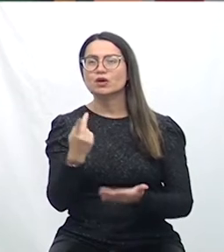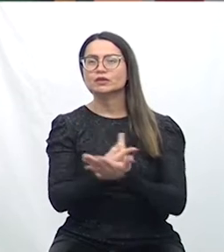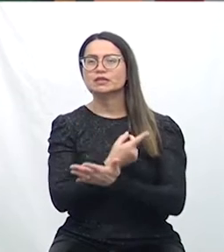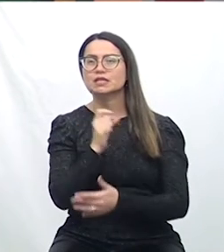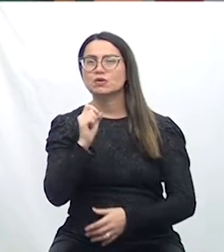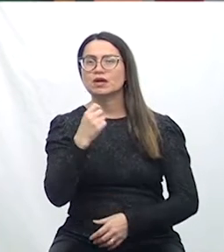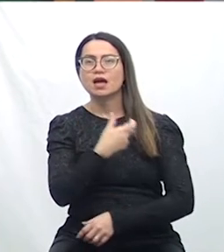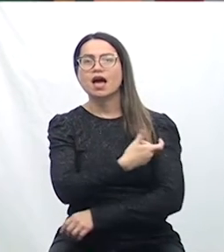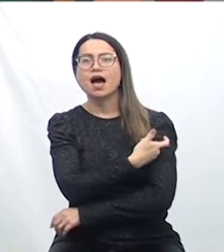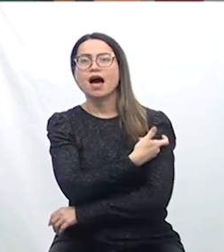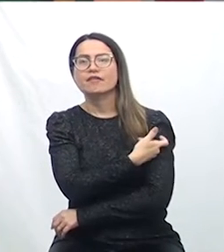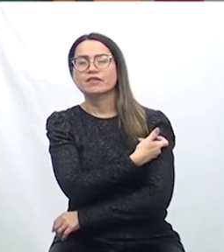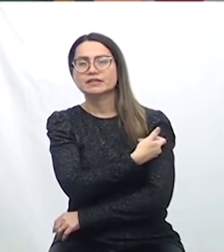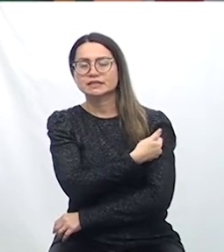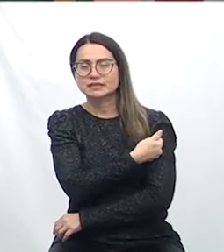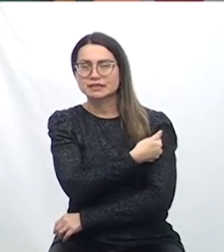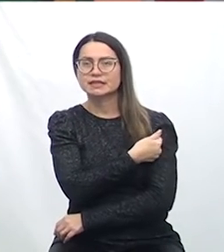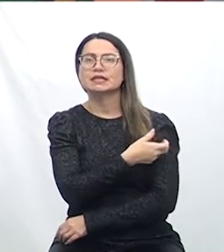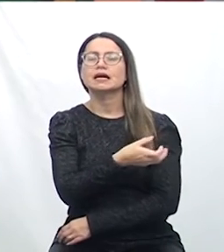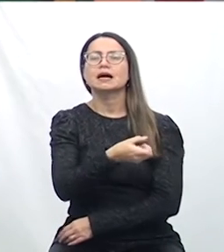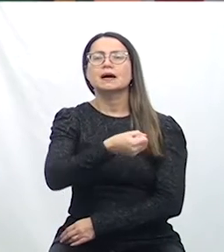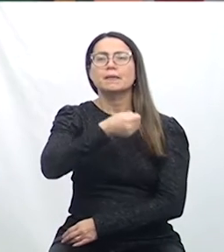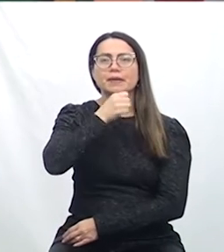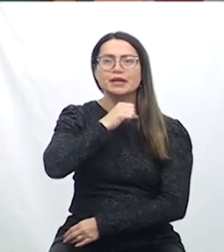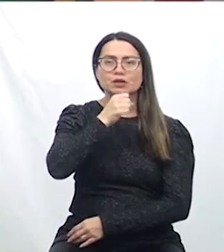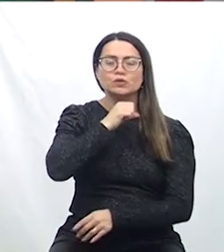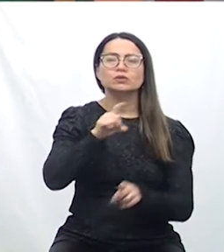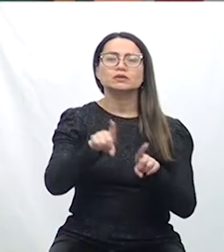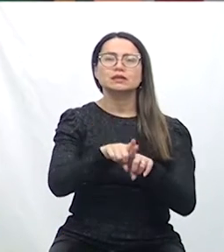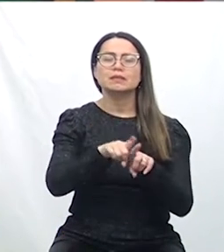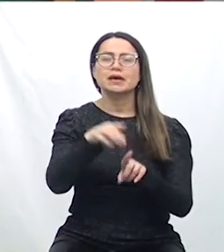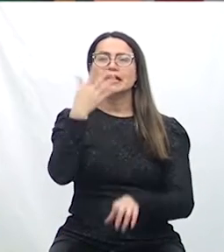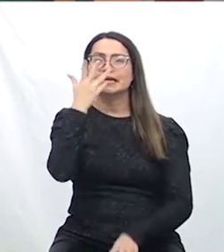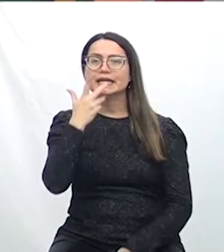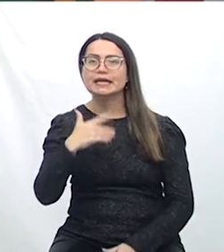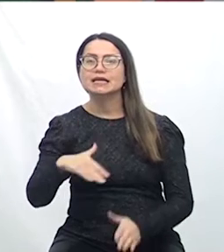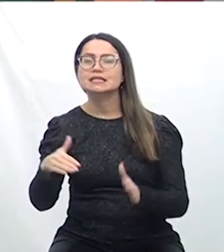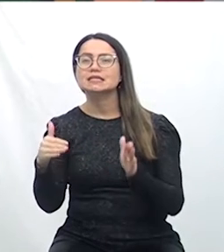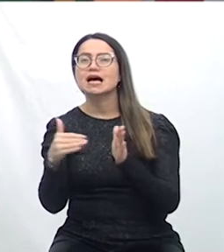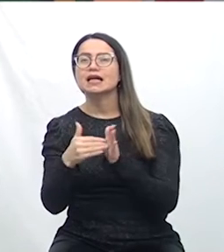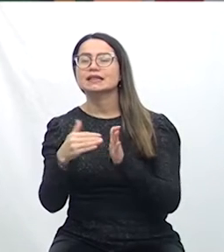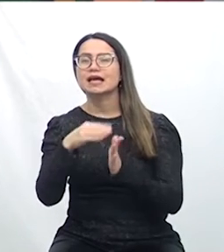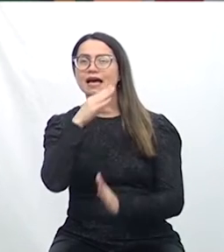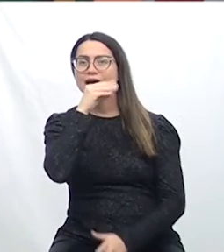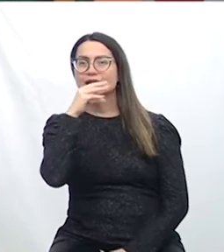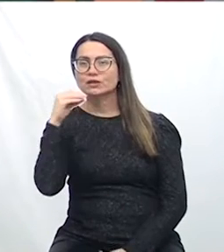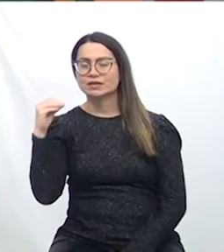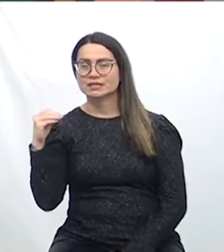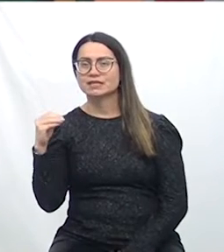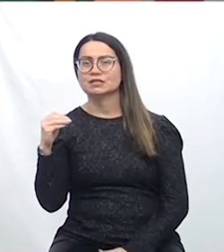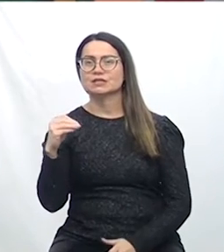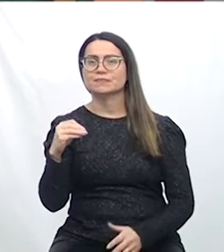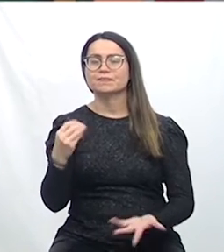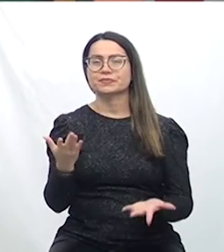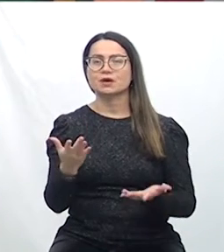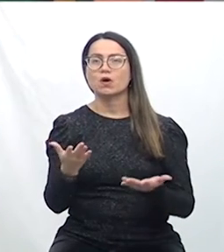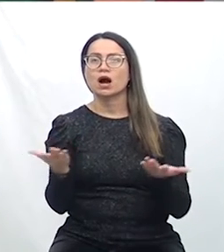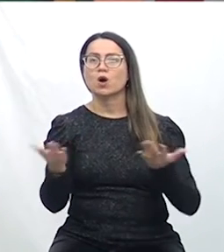crianças e adolescentes até 15 anos. Então, é mais uma chance dos pais levarem seus filhos para se vacinar. E aí, a secretaria